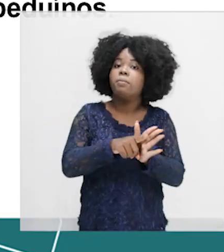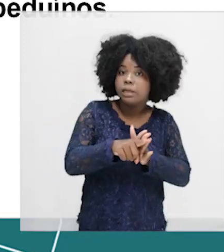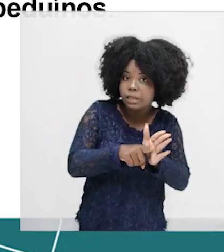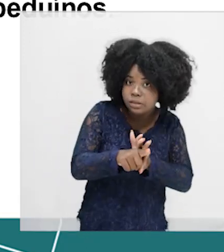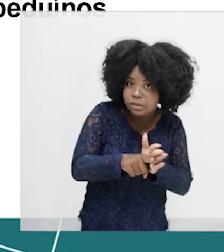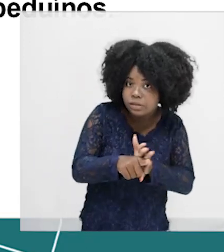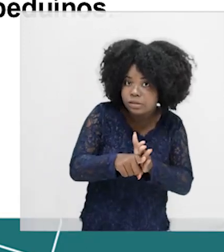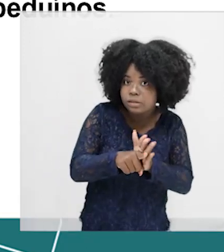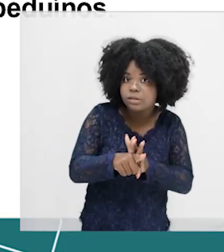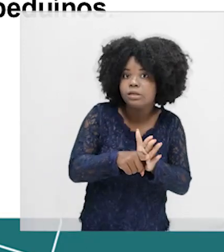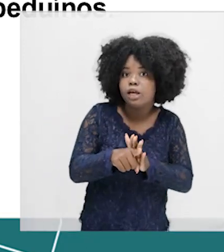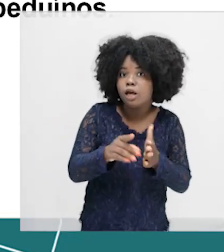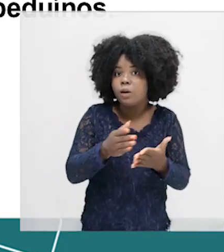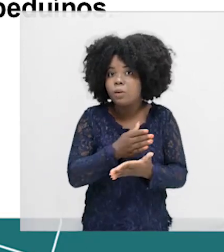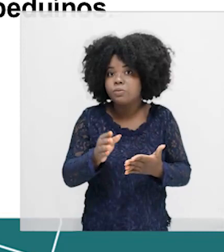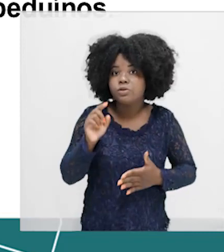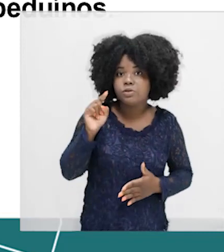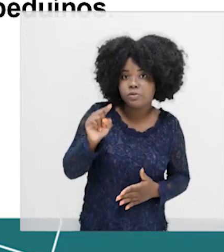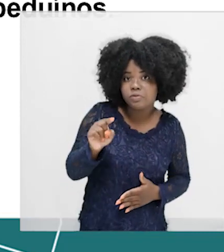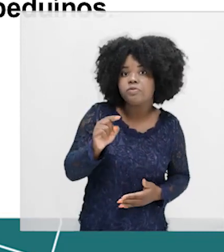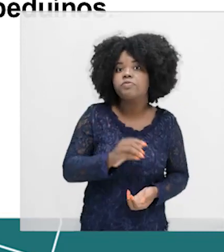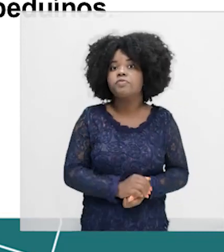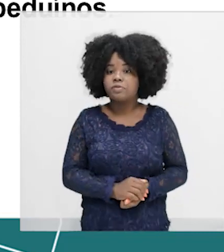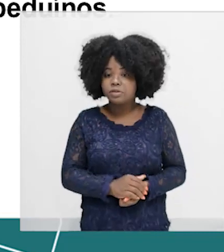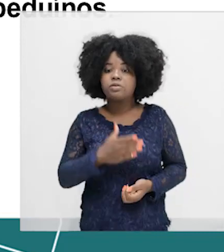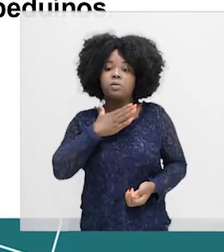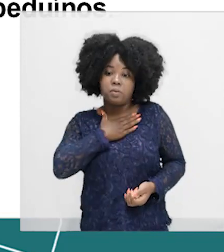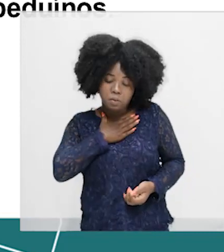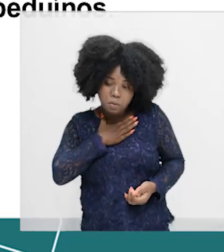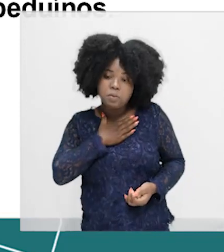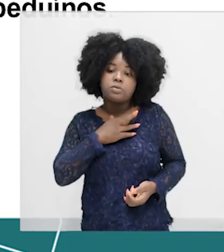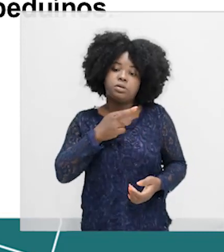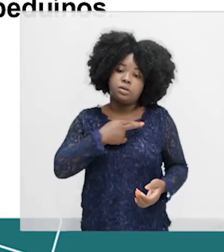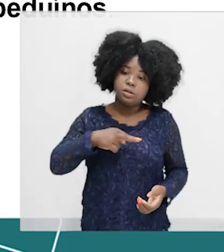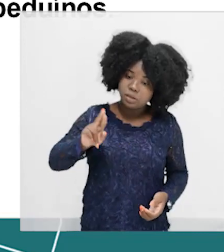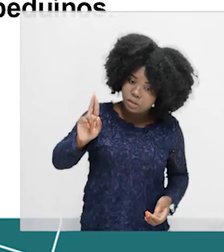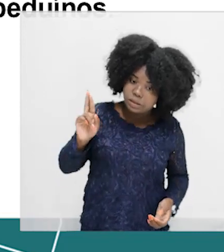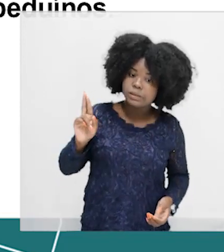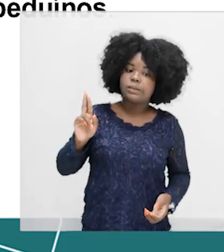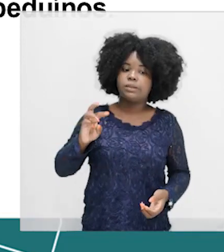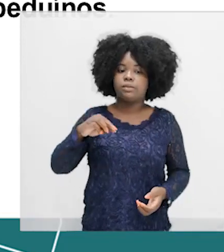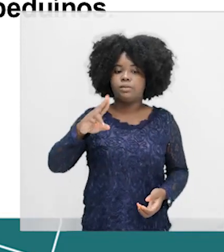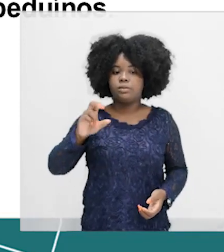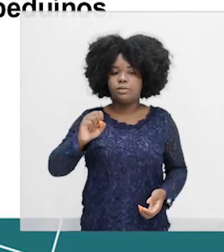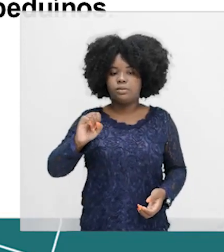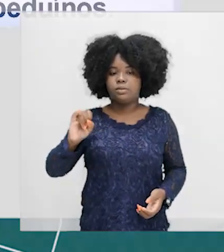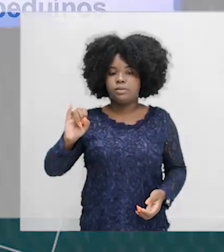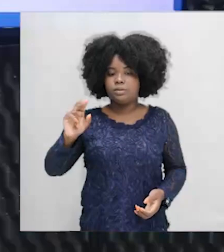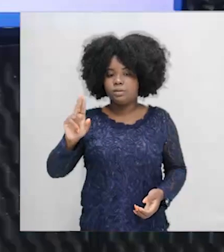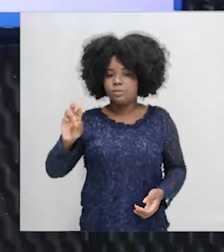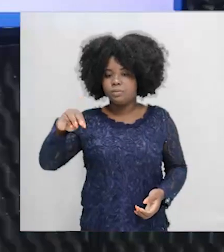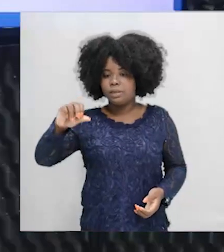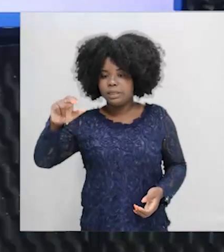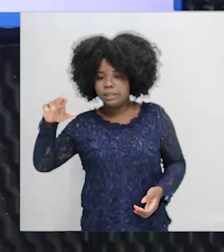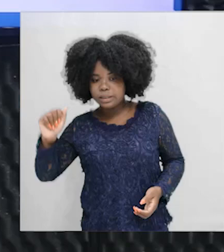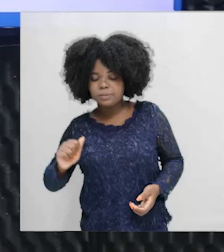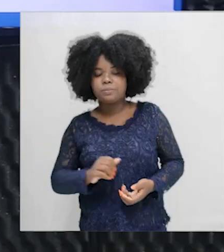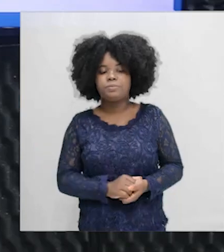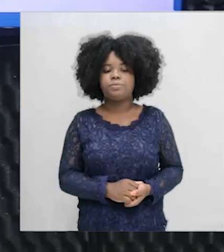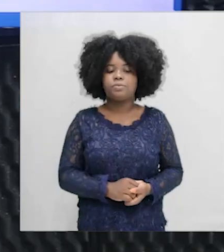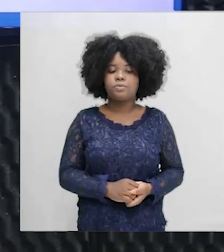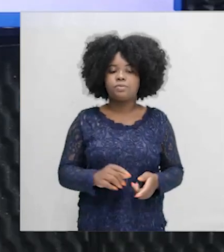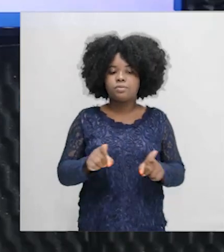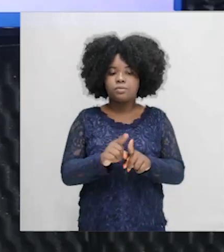de vocês podem ter uma simpatia pela religião muçulmana, né? E o islamismo vai incorporando elementos de